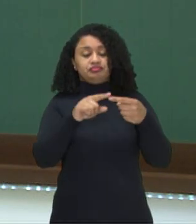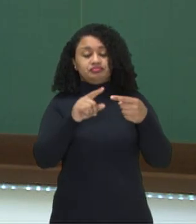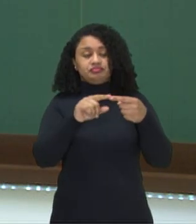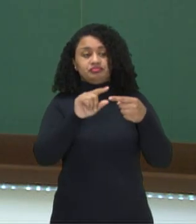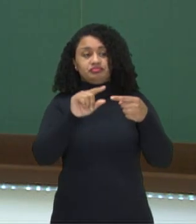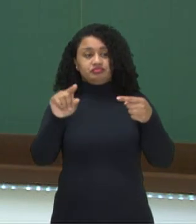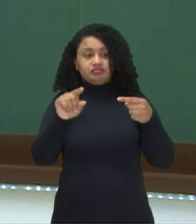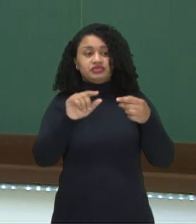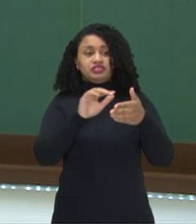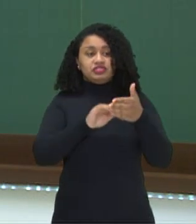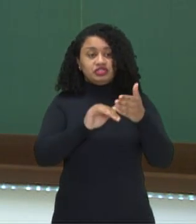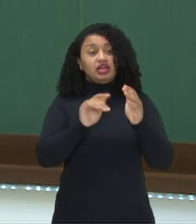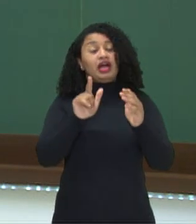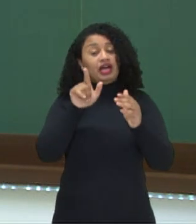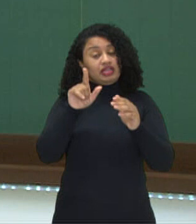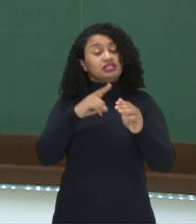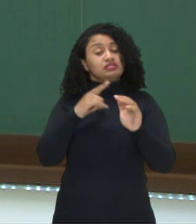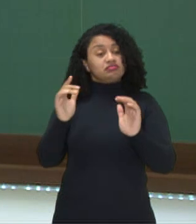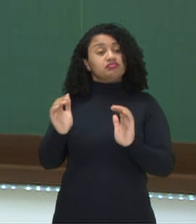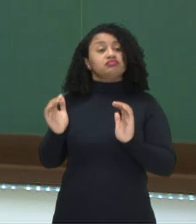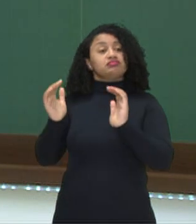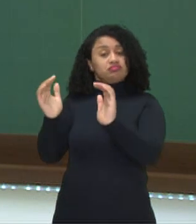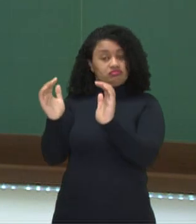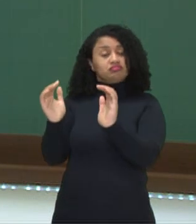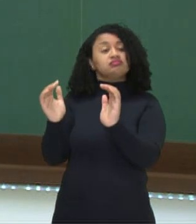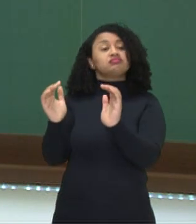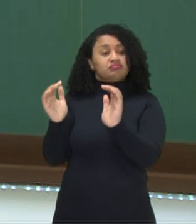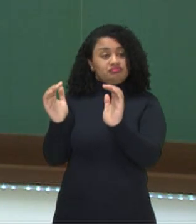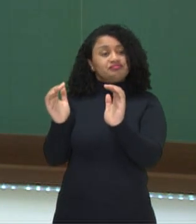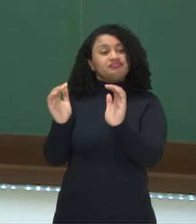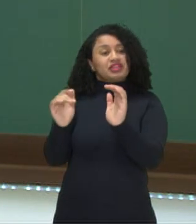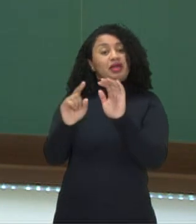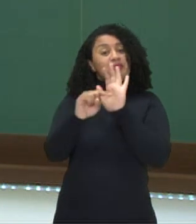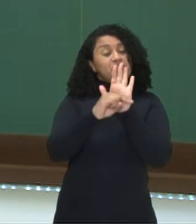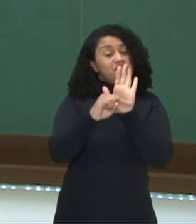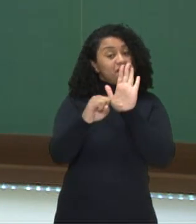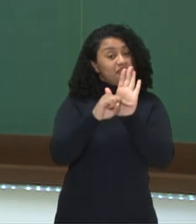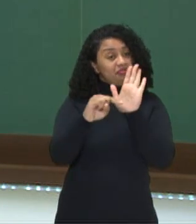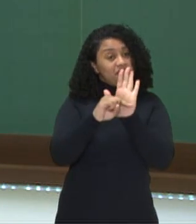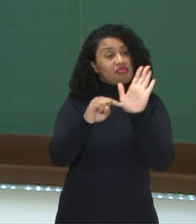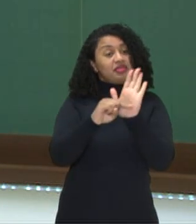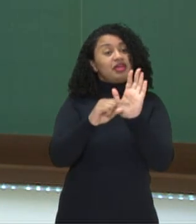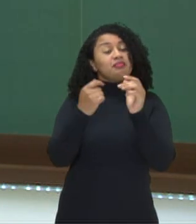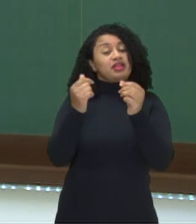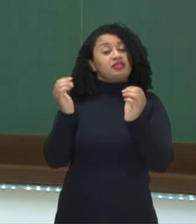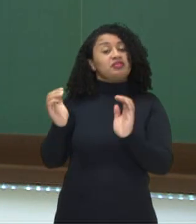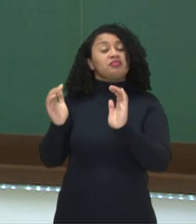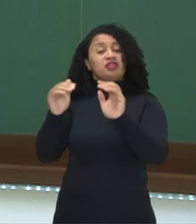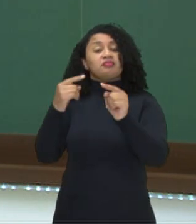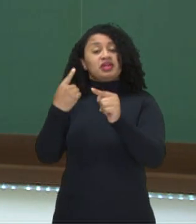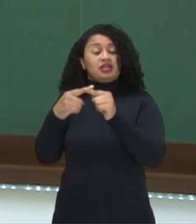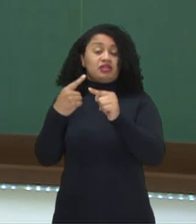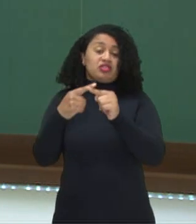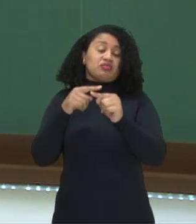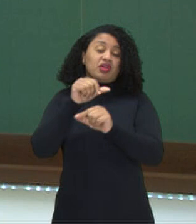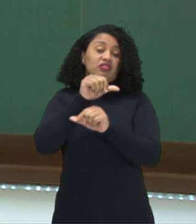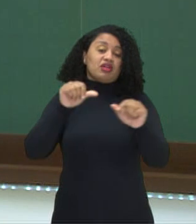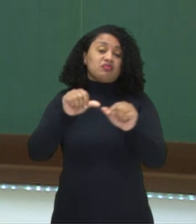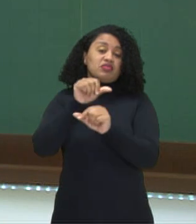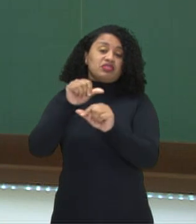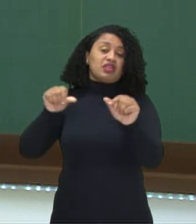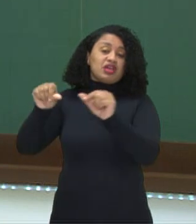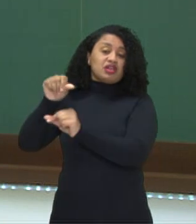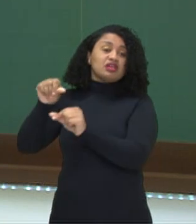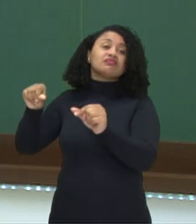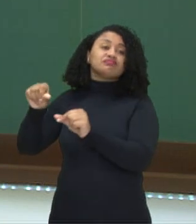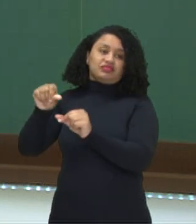2AB menos 2B, que é o polinômio A, menos, agora botei o parênteses, botei o sinal negativo e ainda